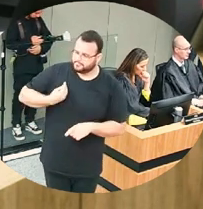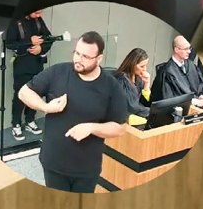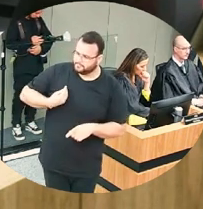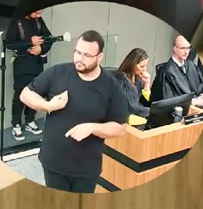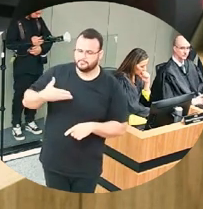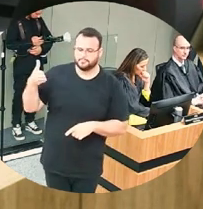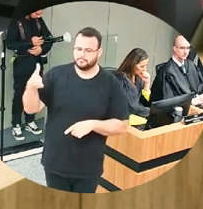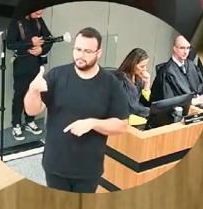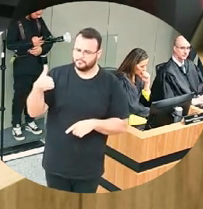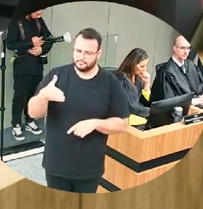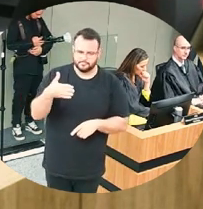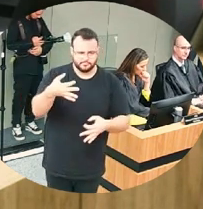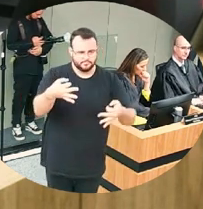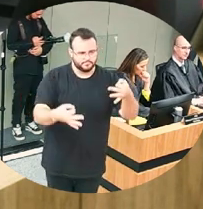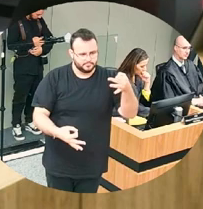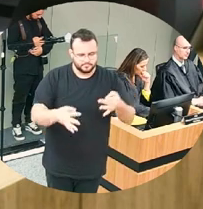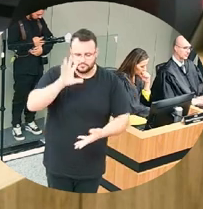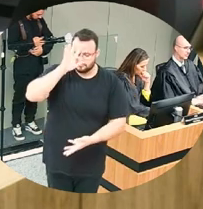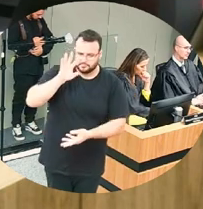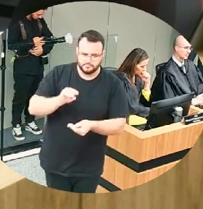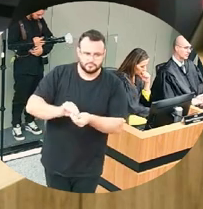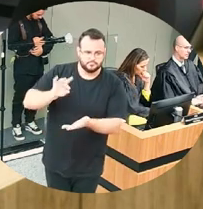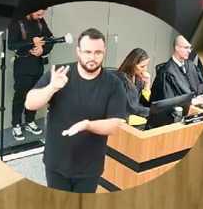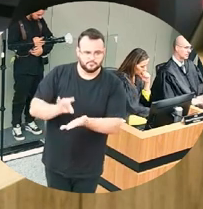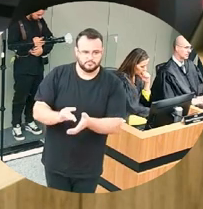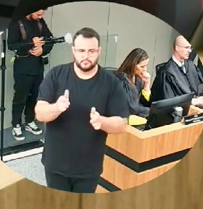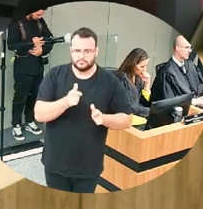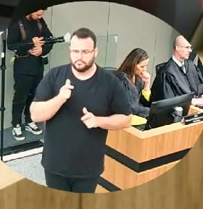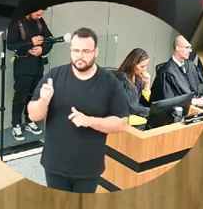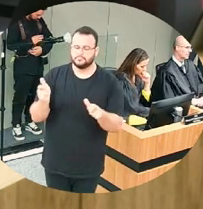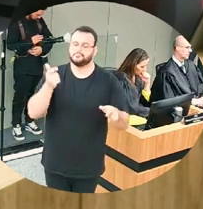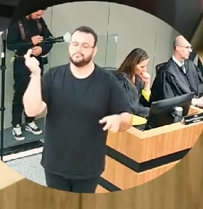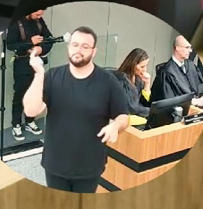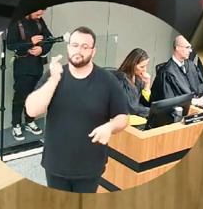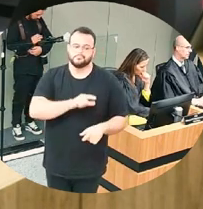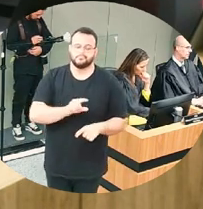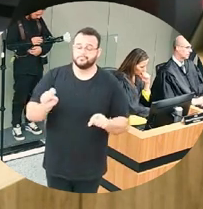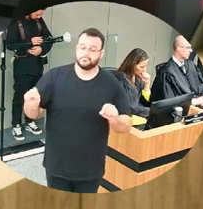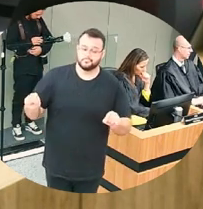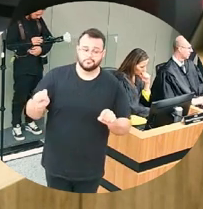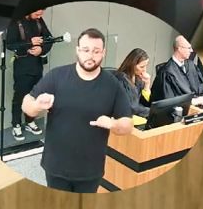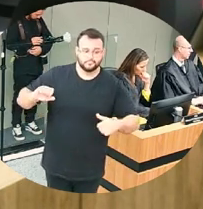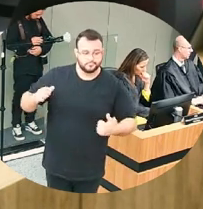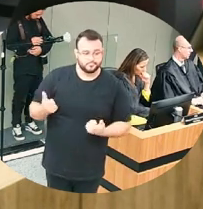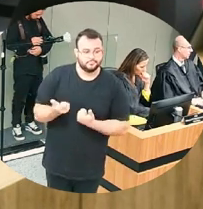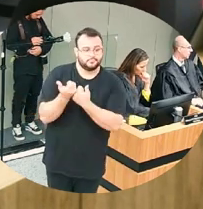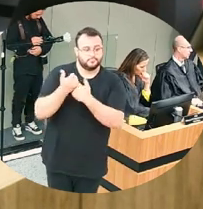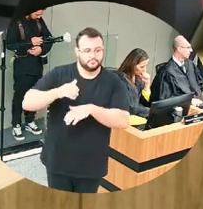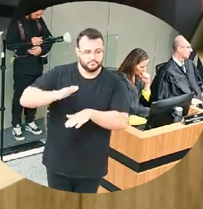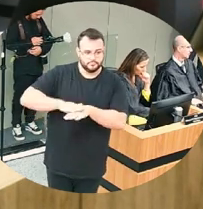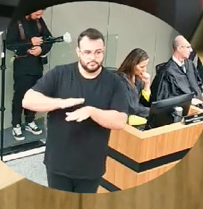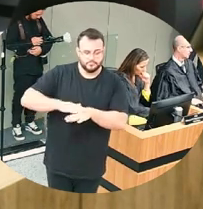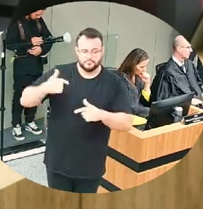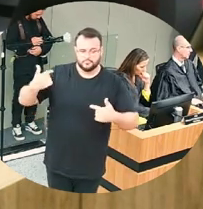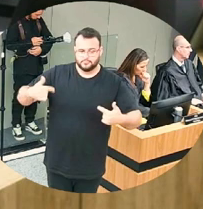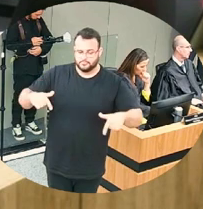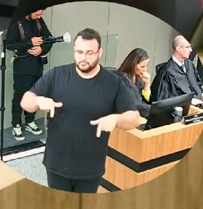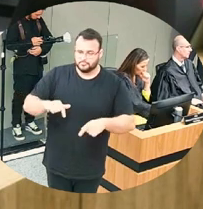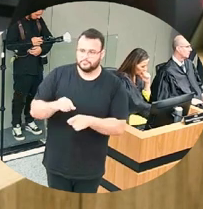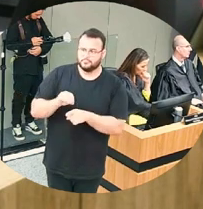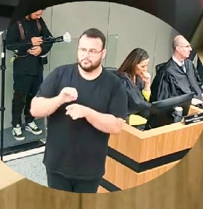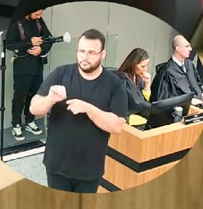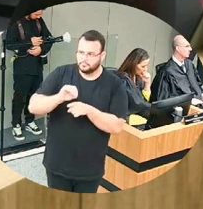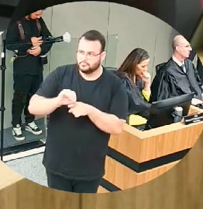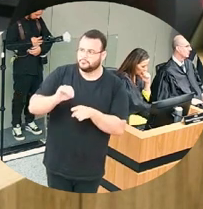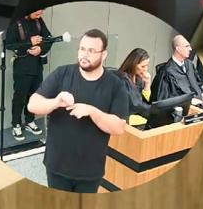unidades judiciárias e que compreenda a realidade local e consiga por um lado auxiliar na execução dos trabalhos com orientações